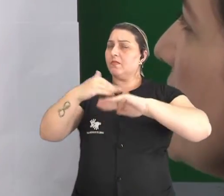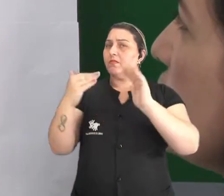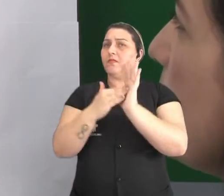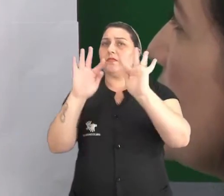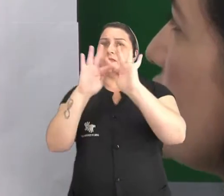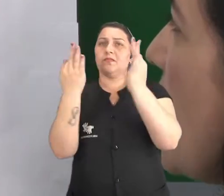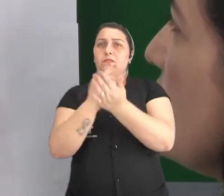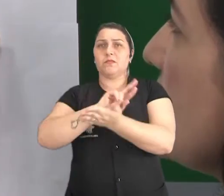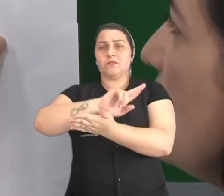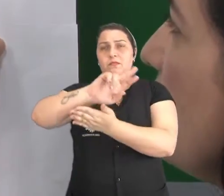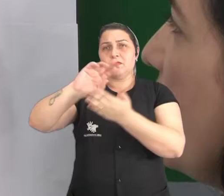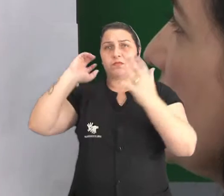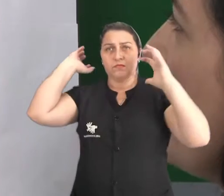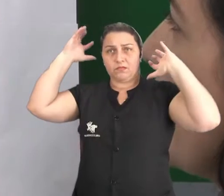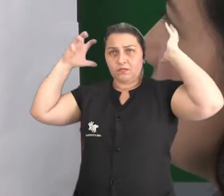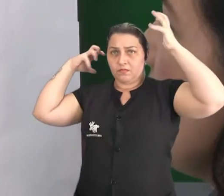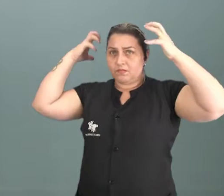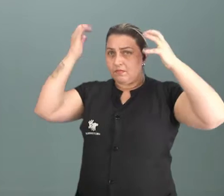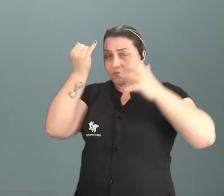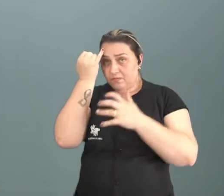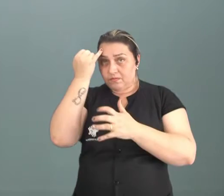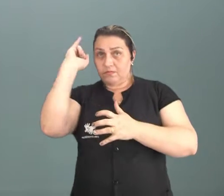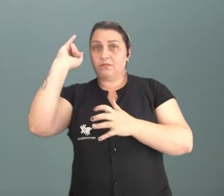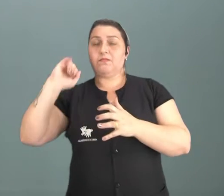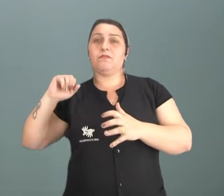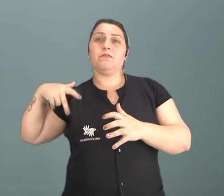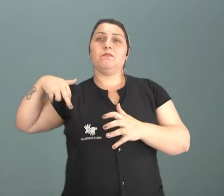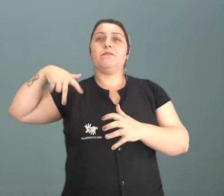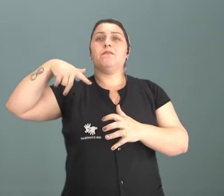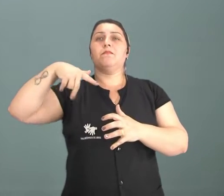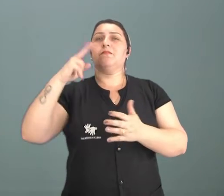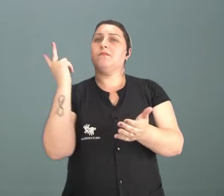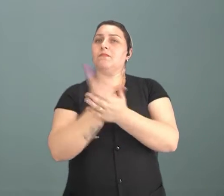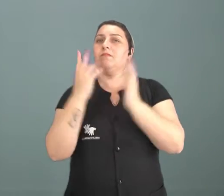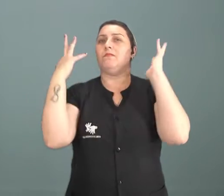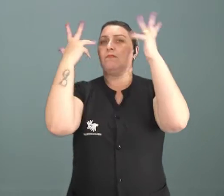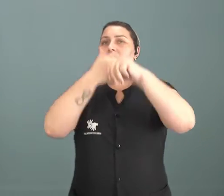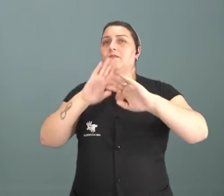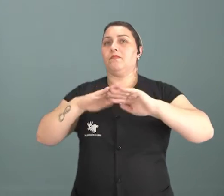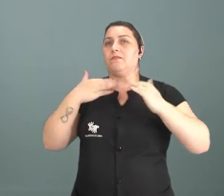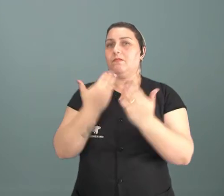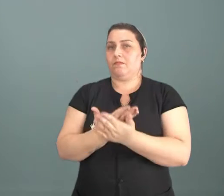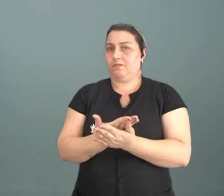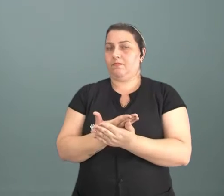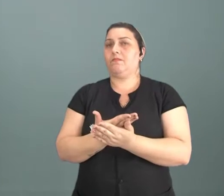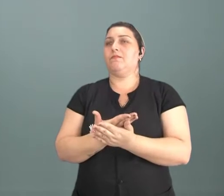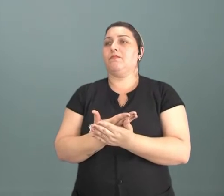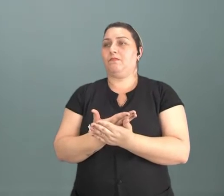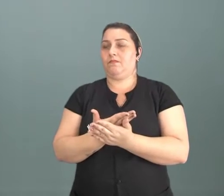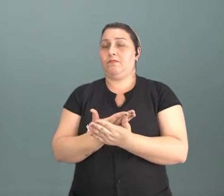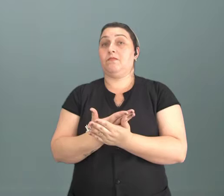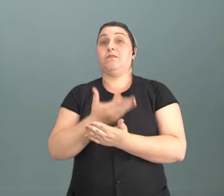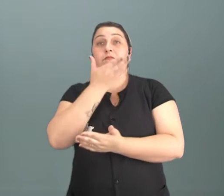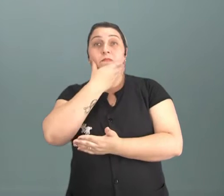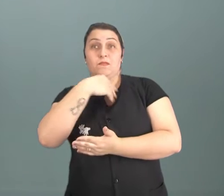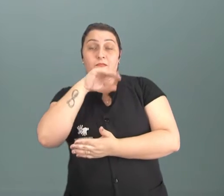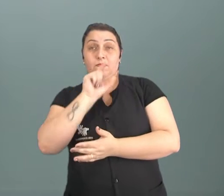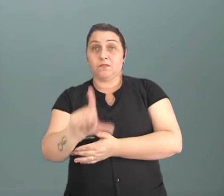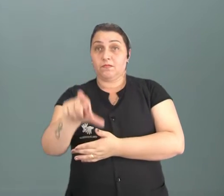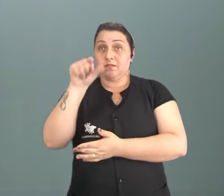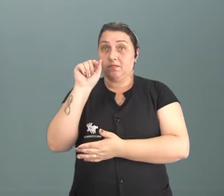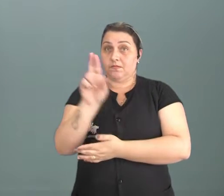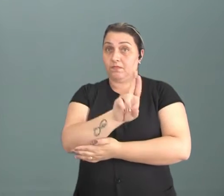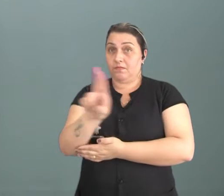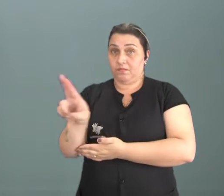nos diversos penteados que inventa para desfilar sempre linda na escola. Foi seu pai quem escolheu